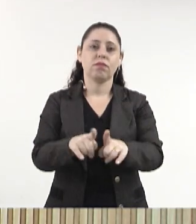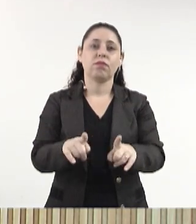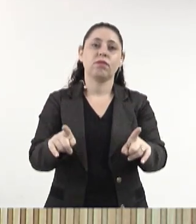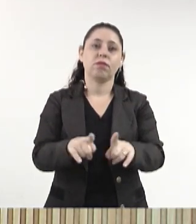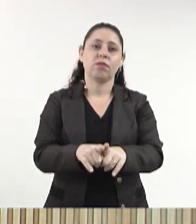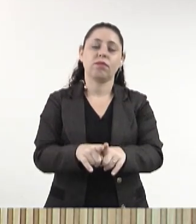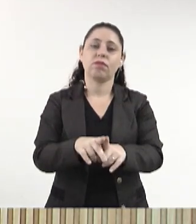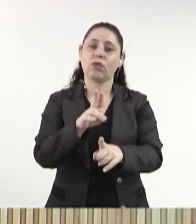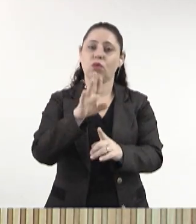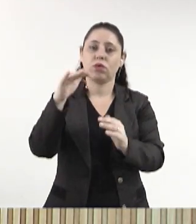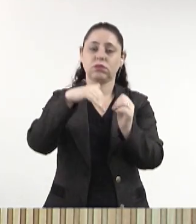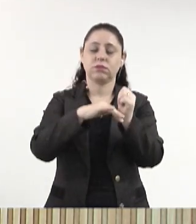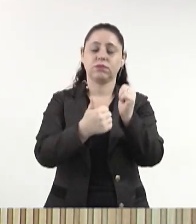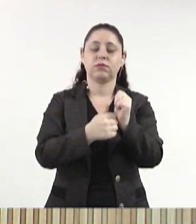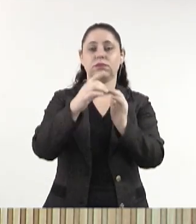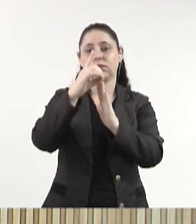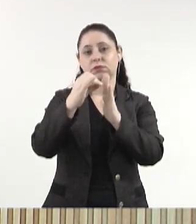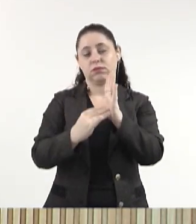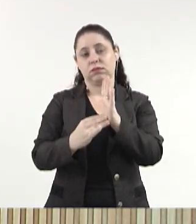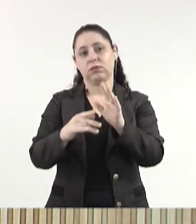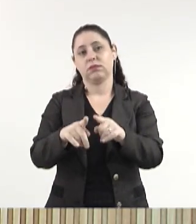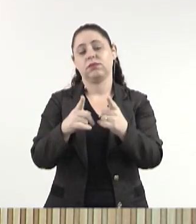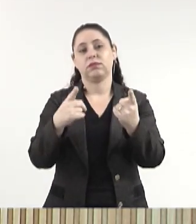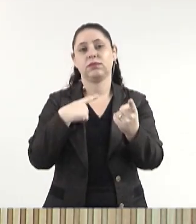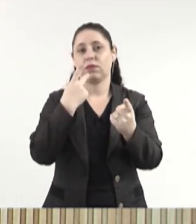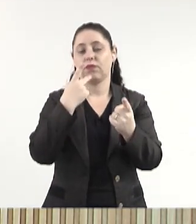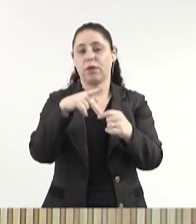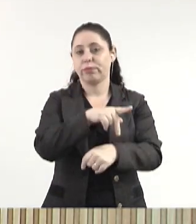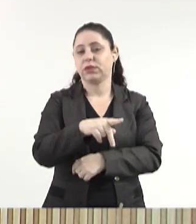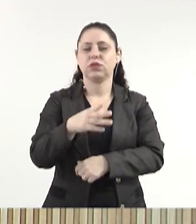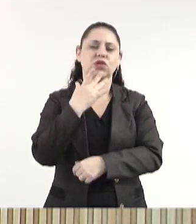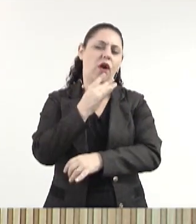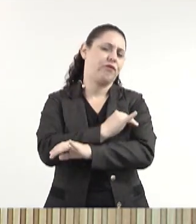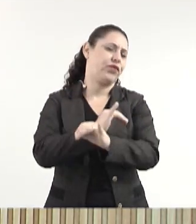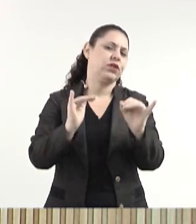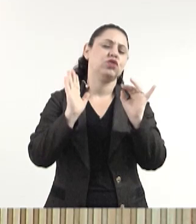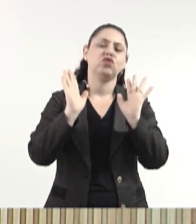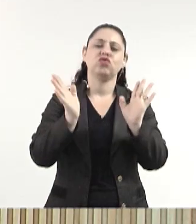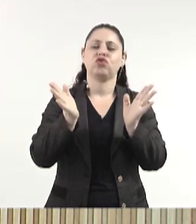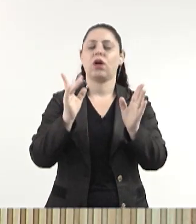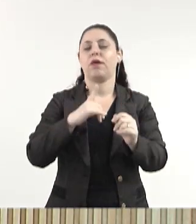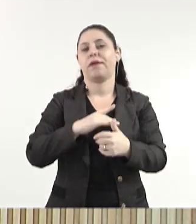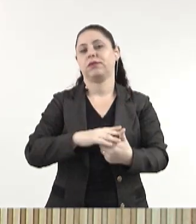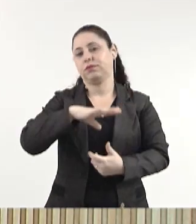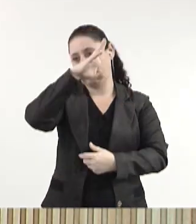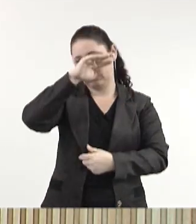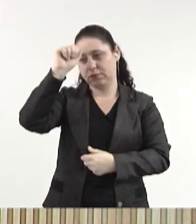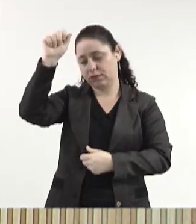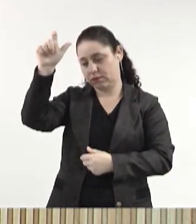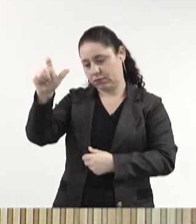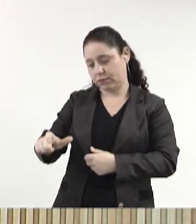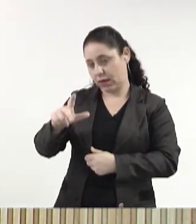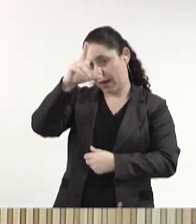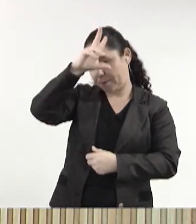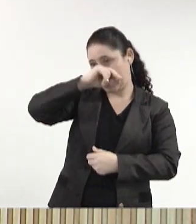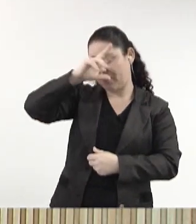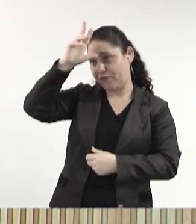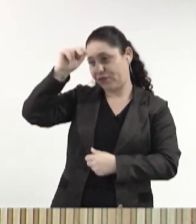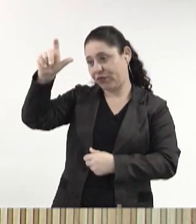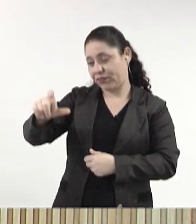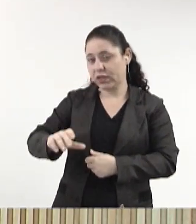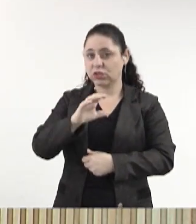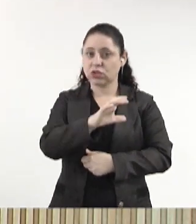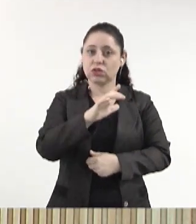já é preservado e publicado no Diário Oficial, mas até o próprio presidente Gerson Claro anunciou a concessão do título de cidadão